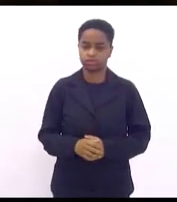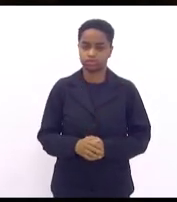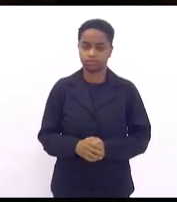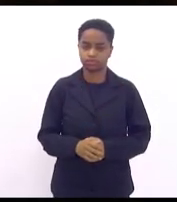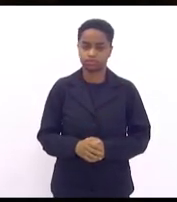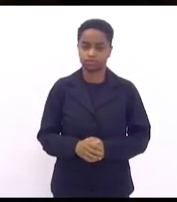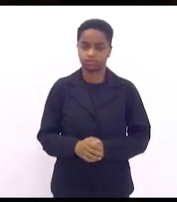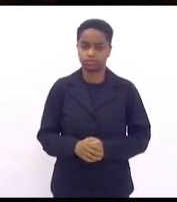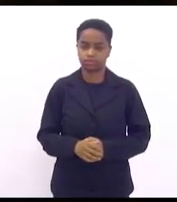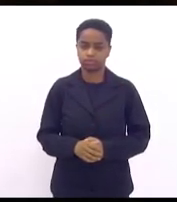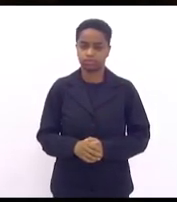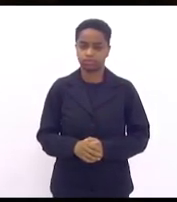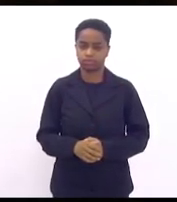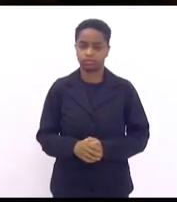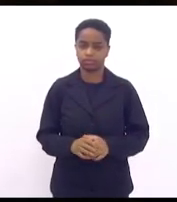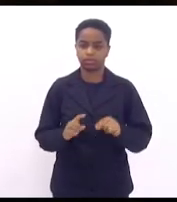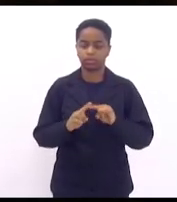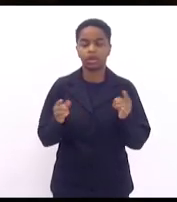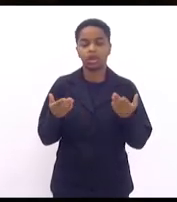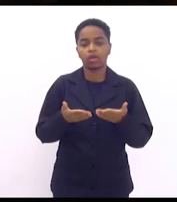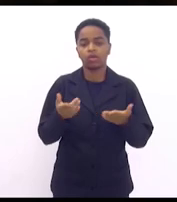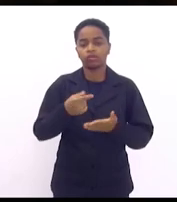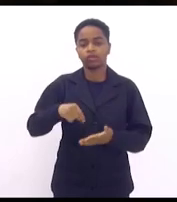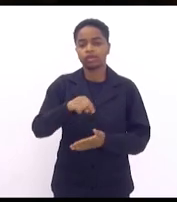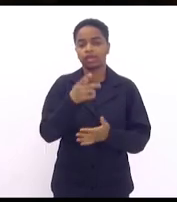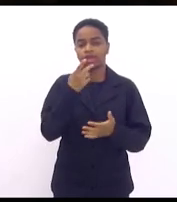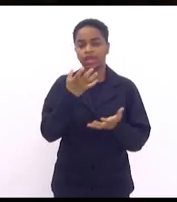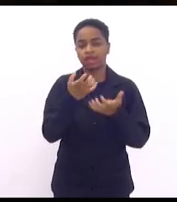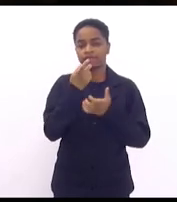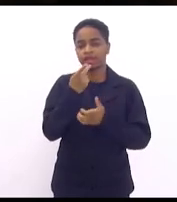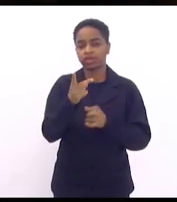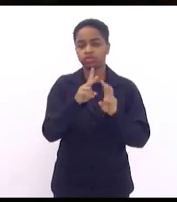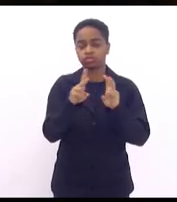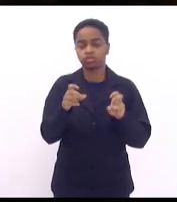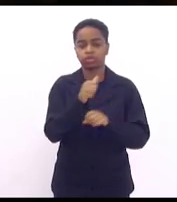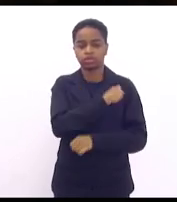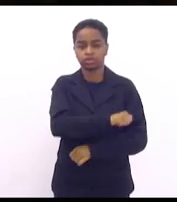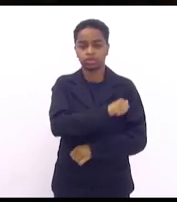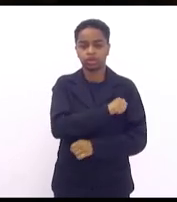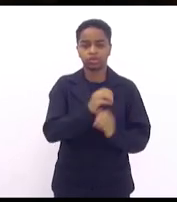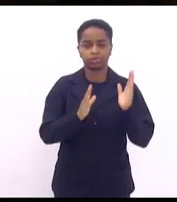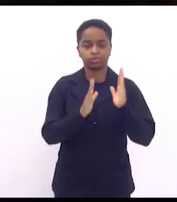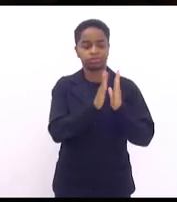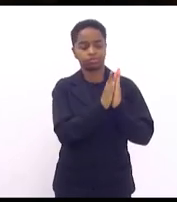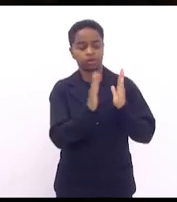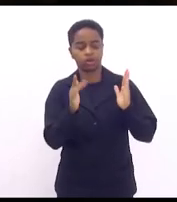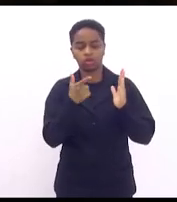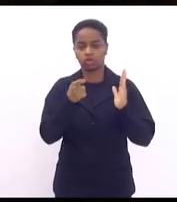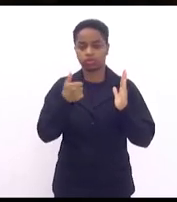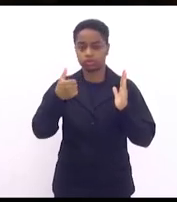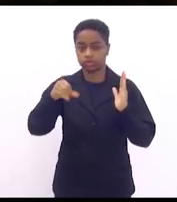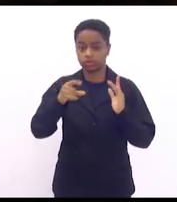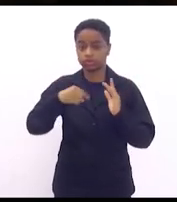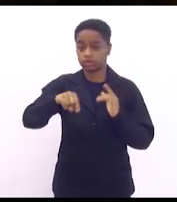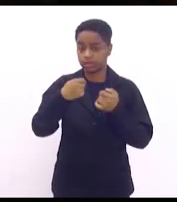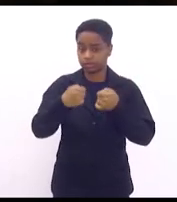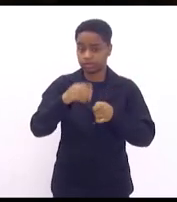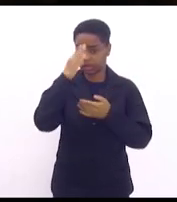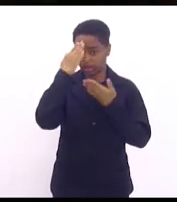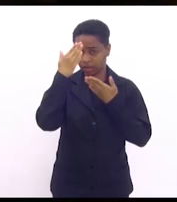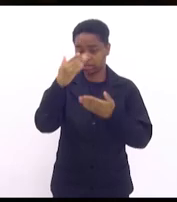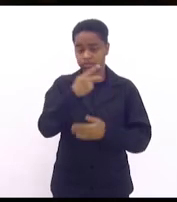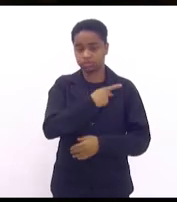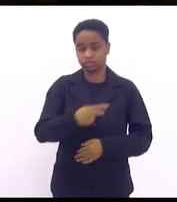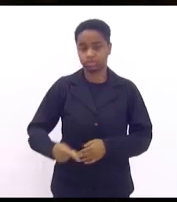Agora não. Querem falar do Estado do Rio de Janeiro de 2019 para cá. A gente tem que agradecer ao presidente